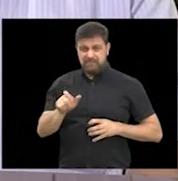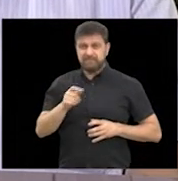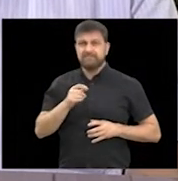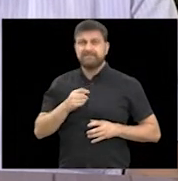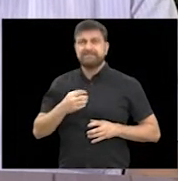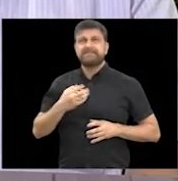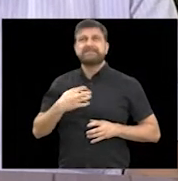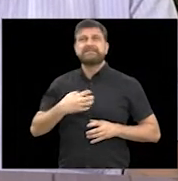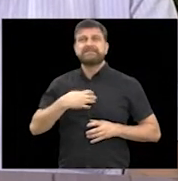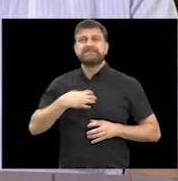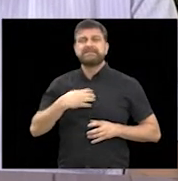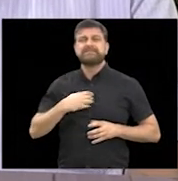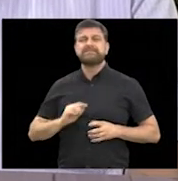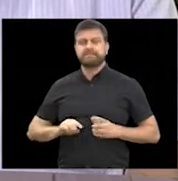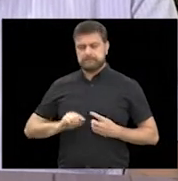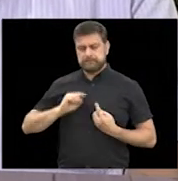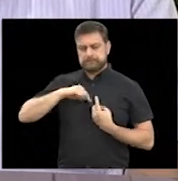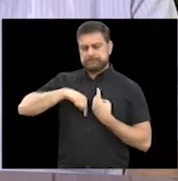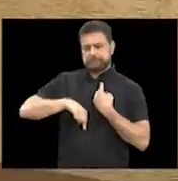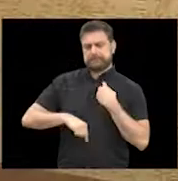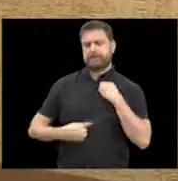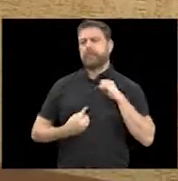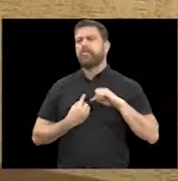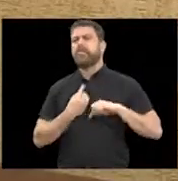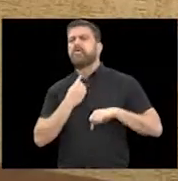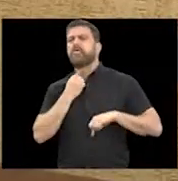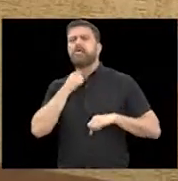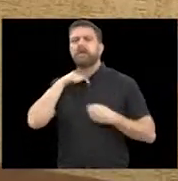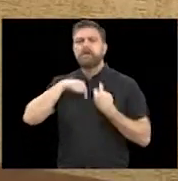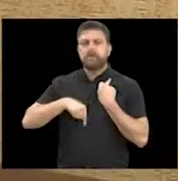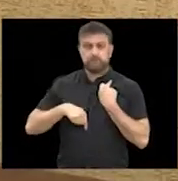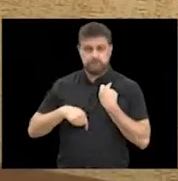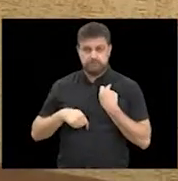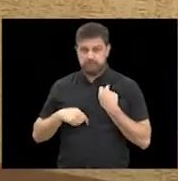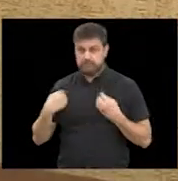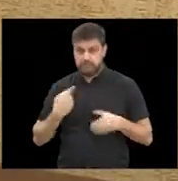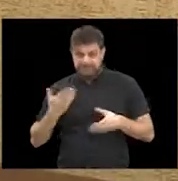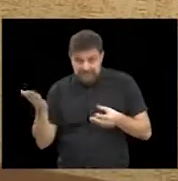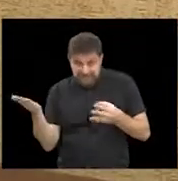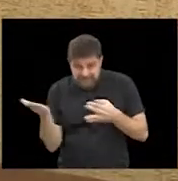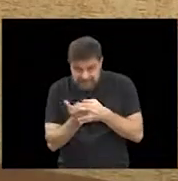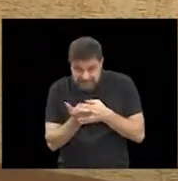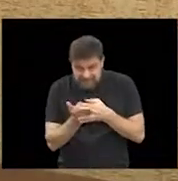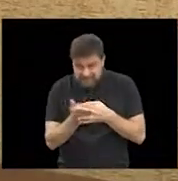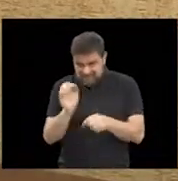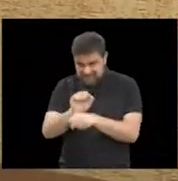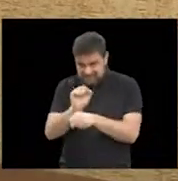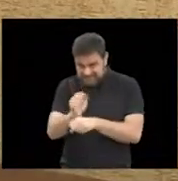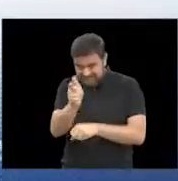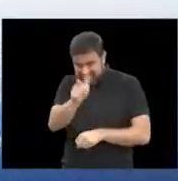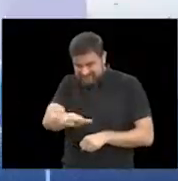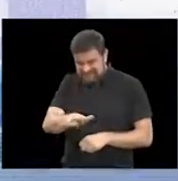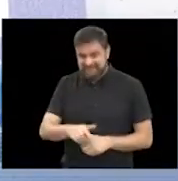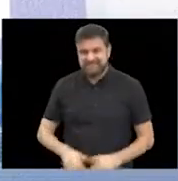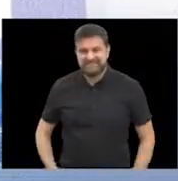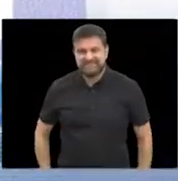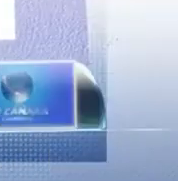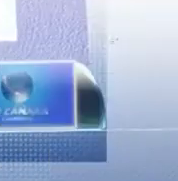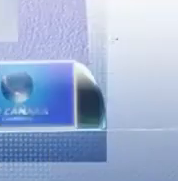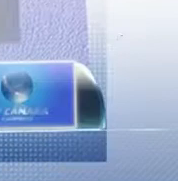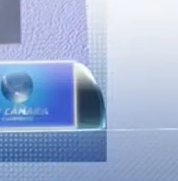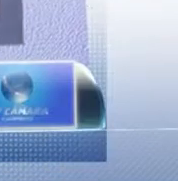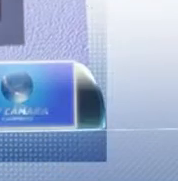favoreça esse refluxo. Tá certo. Doutor, a gente vai fazer mais um intervalo. Voltamos já. Ok.